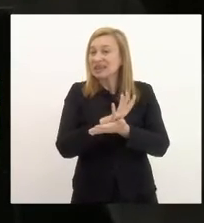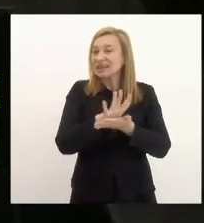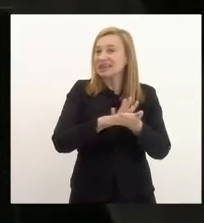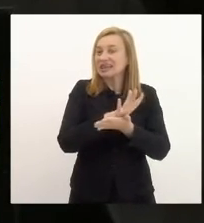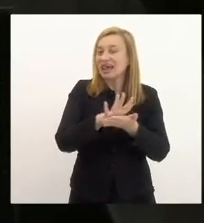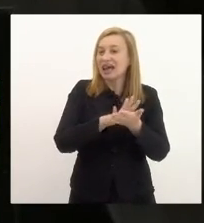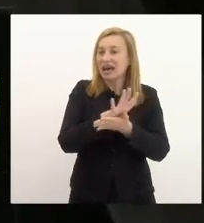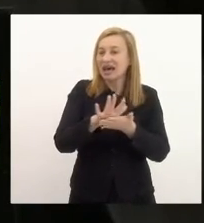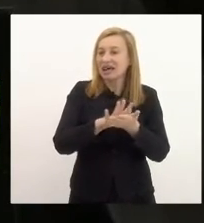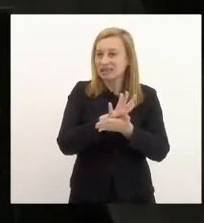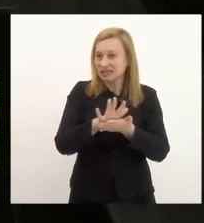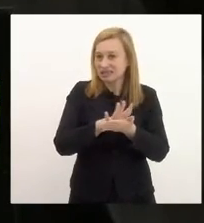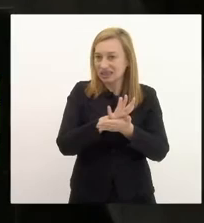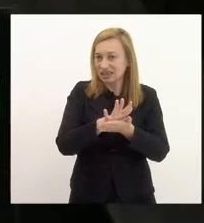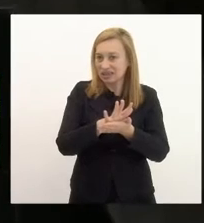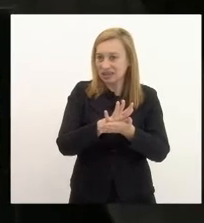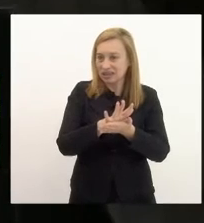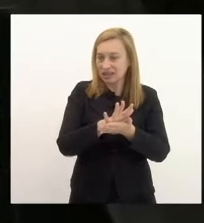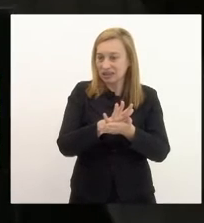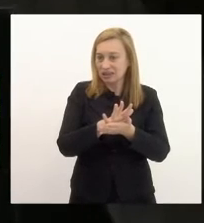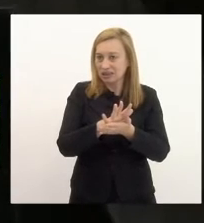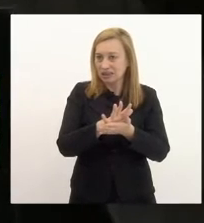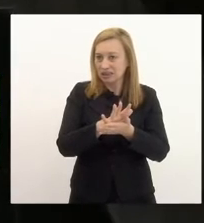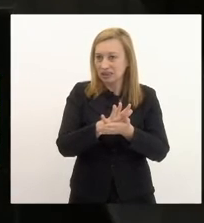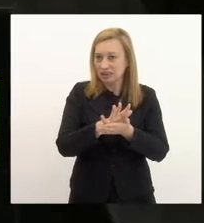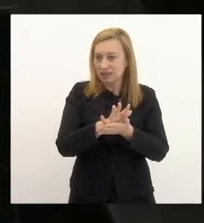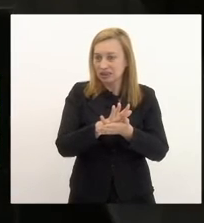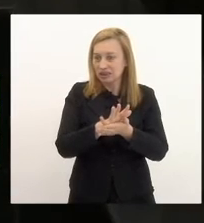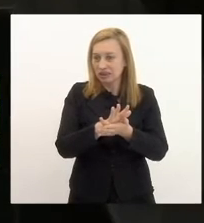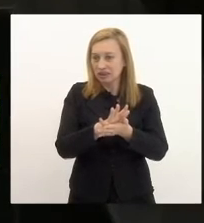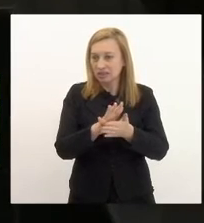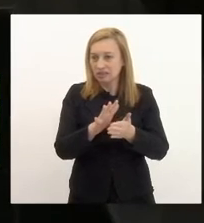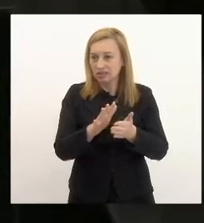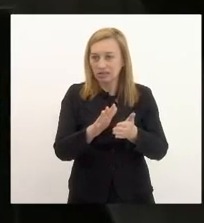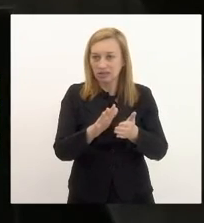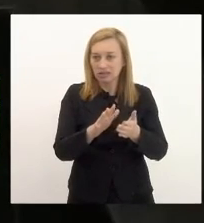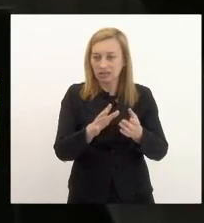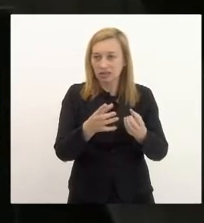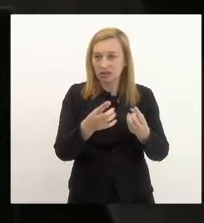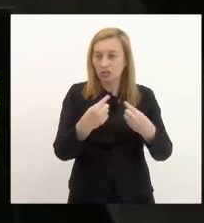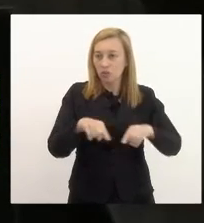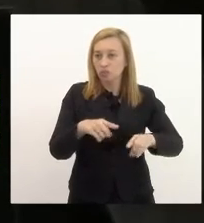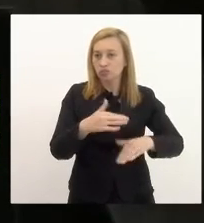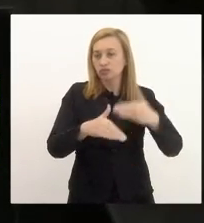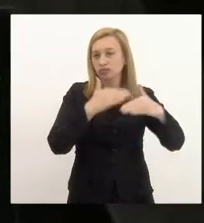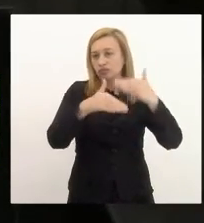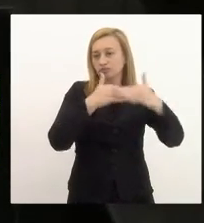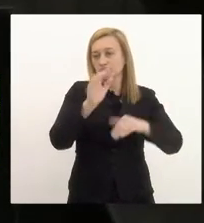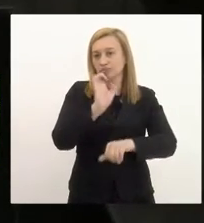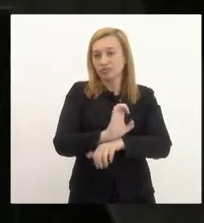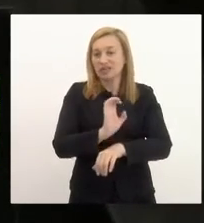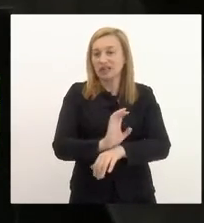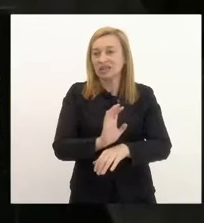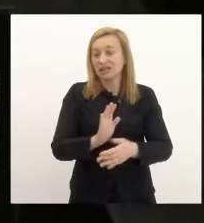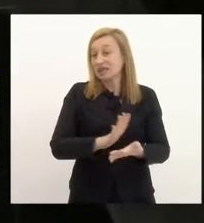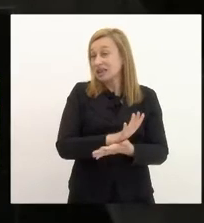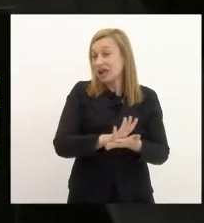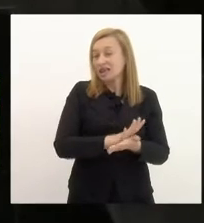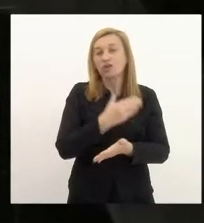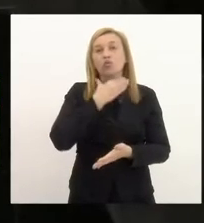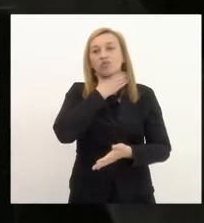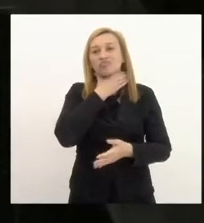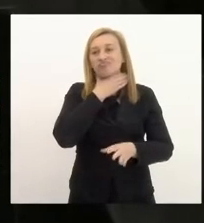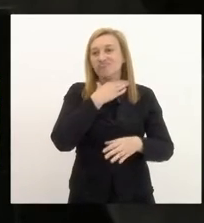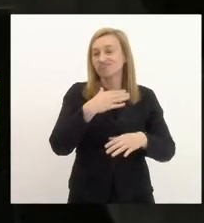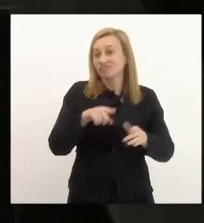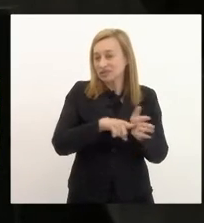ver com o seu união de facilmente a parte que não tivesse nada a ver com o desenvolvimento do estado e que não tivesse nada a ver com a crise fiscal que está em